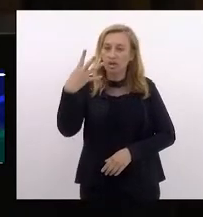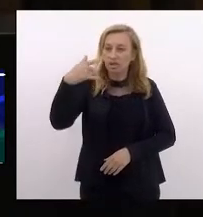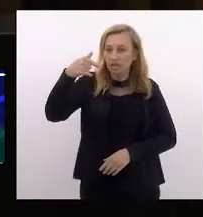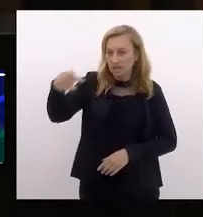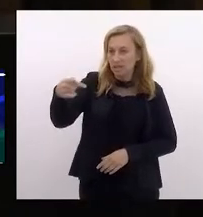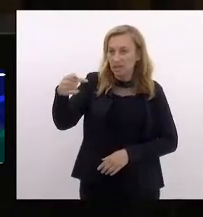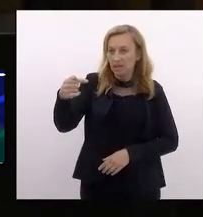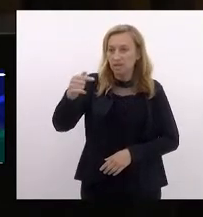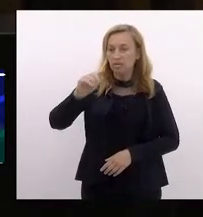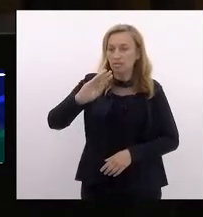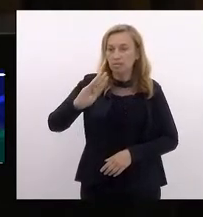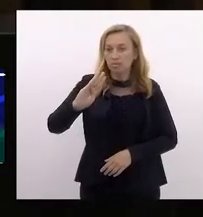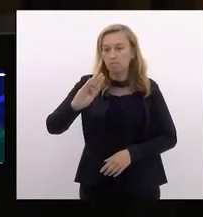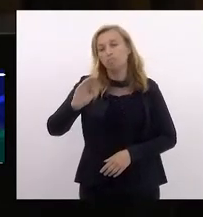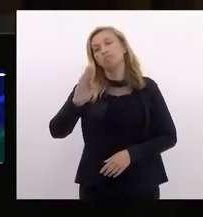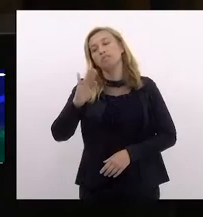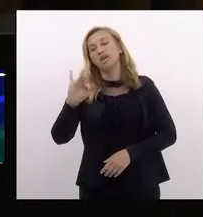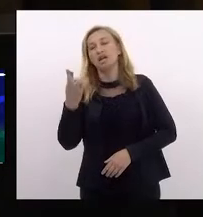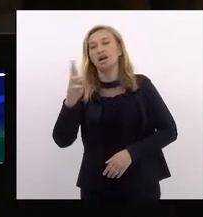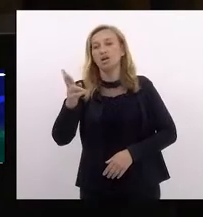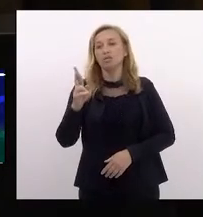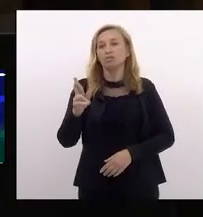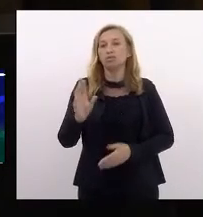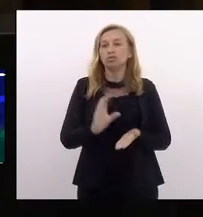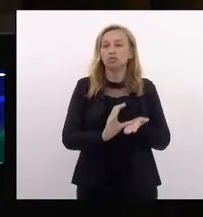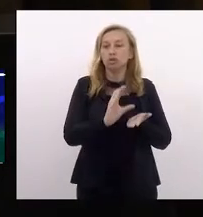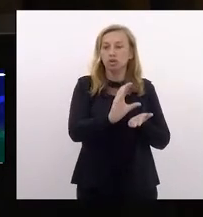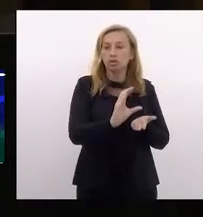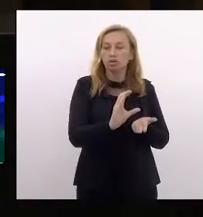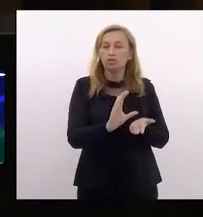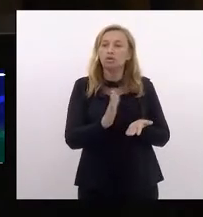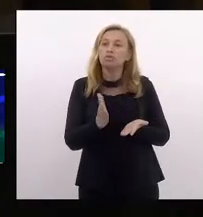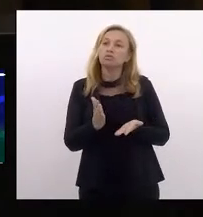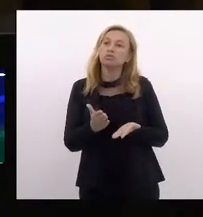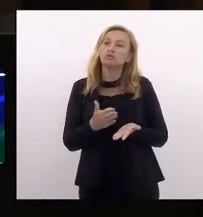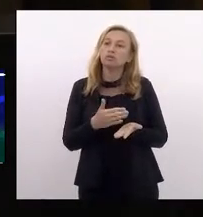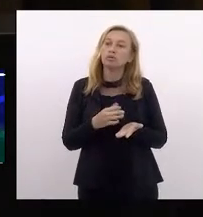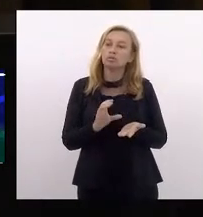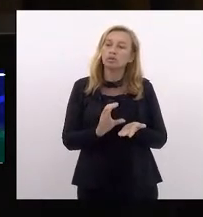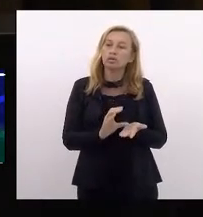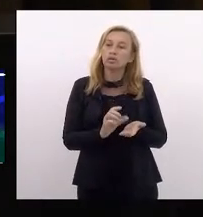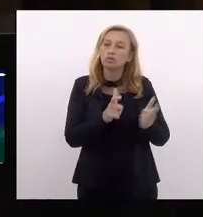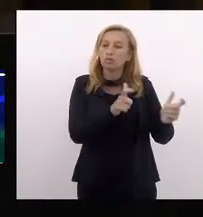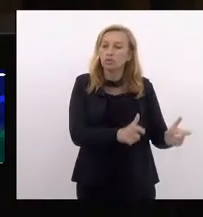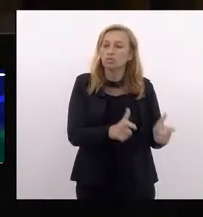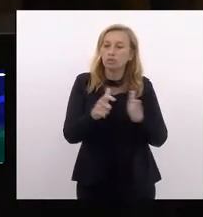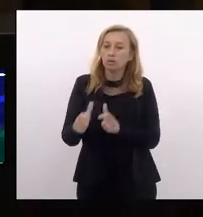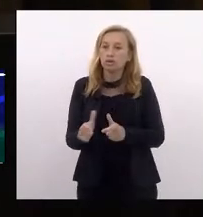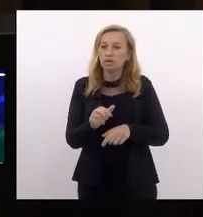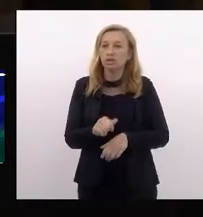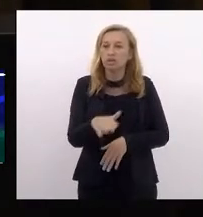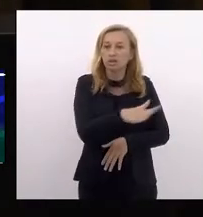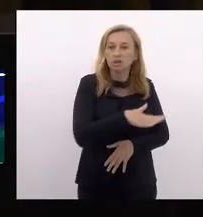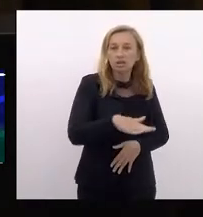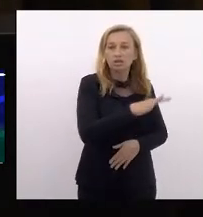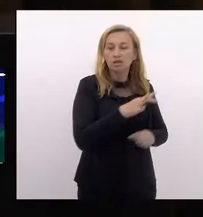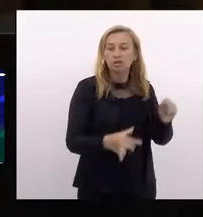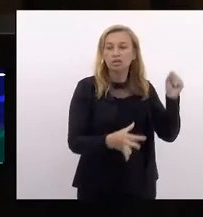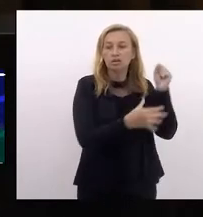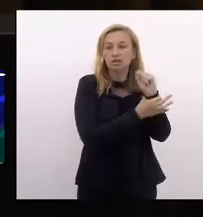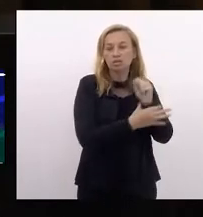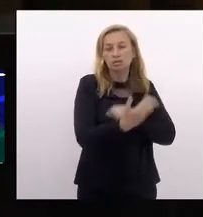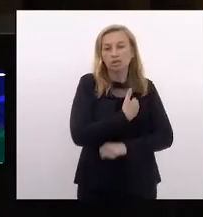1.47 bilhão a maioria dos recursos foram destinados inclusive para área de segurança